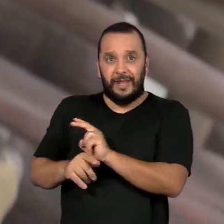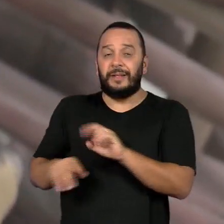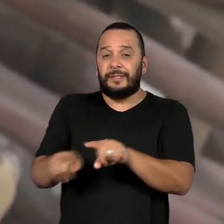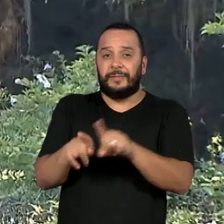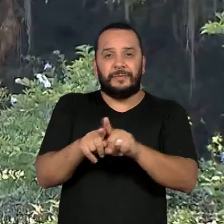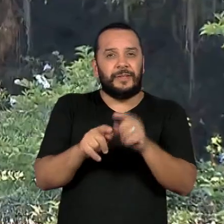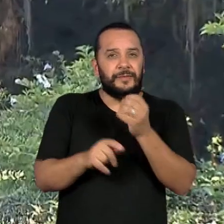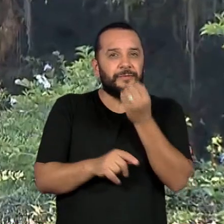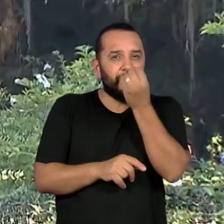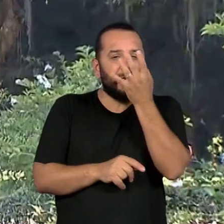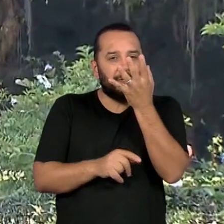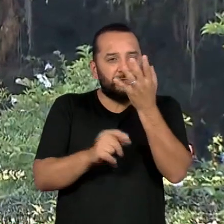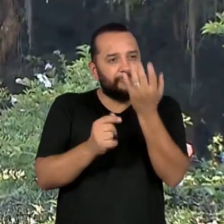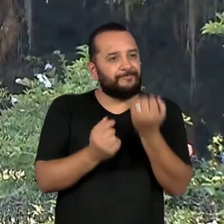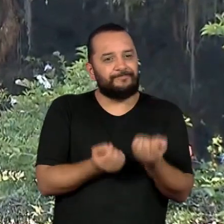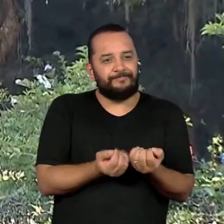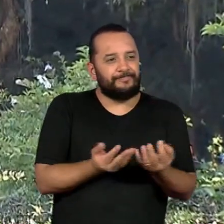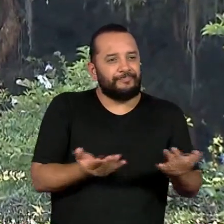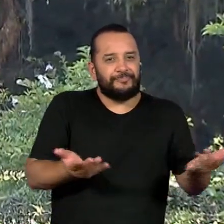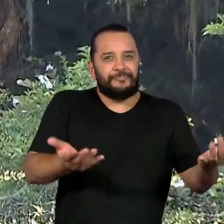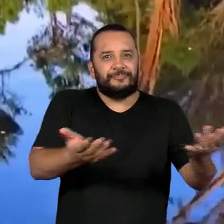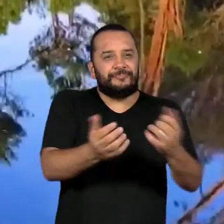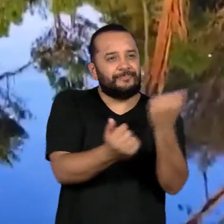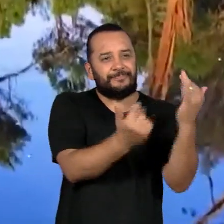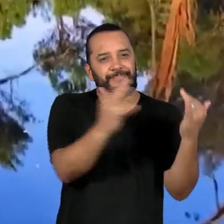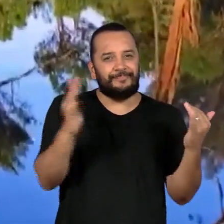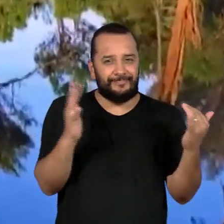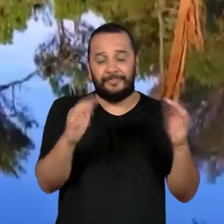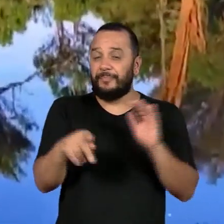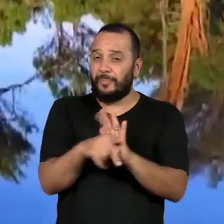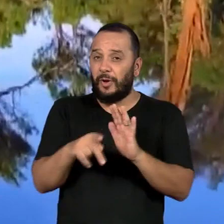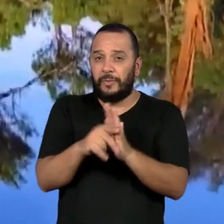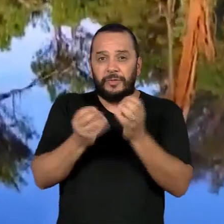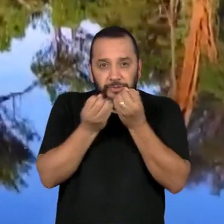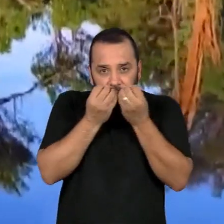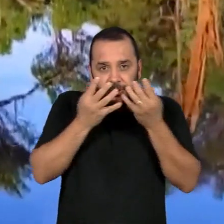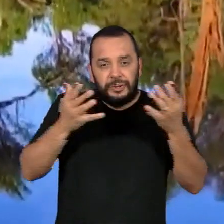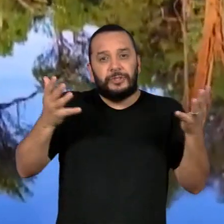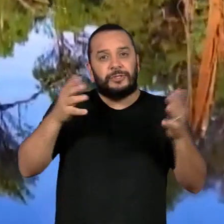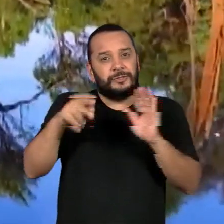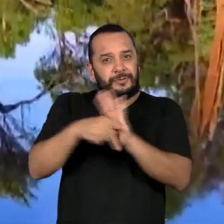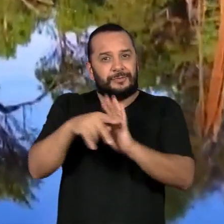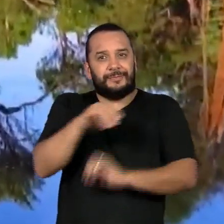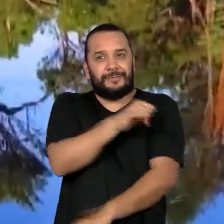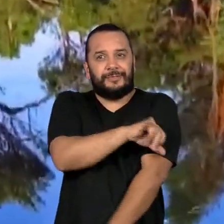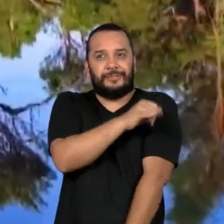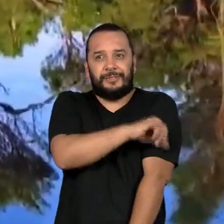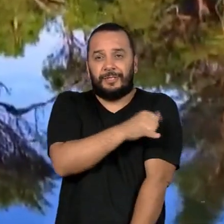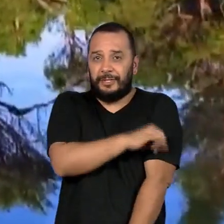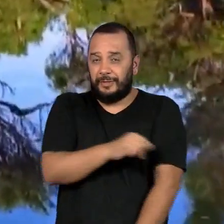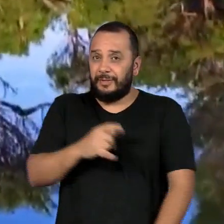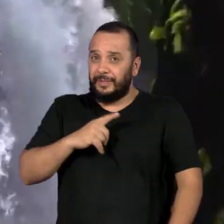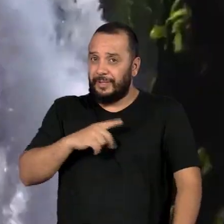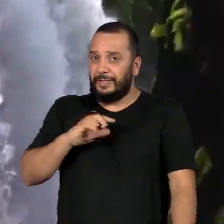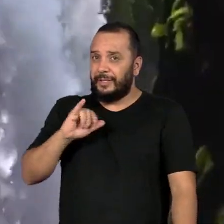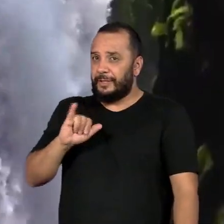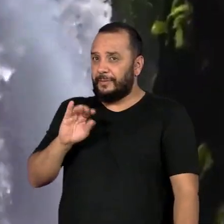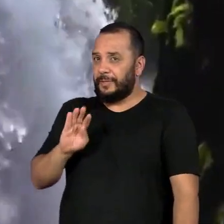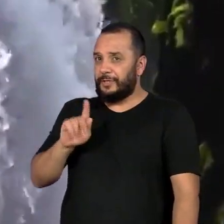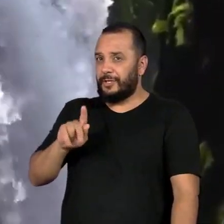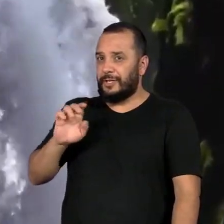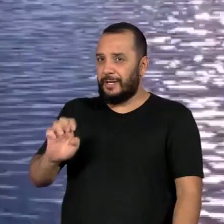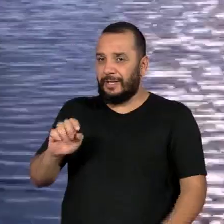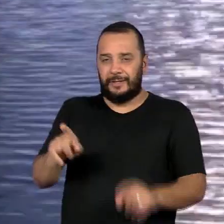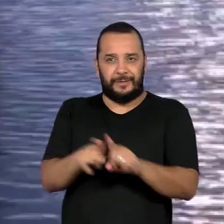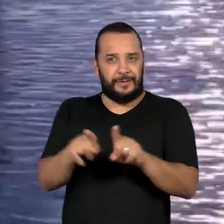plantas, pelo Jardim Botânico do Rio de Janeiro. A novidade é que o IBGE, o Instituto Brasileiro de Geografia